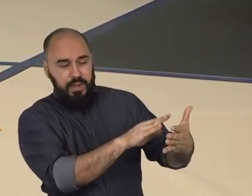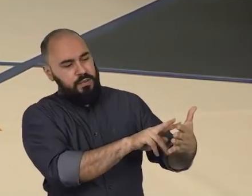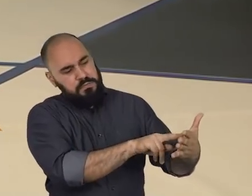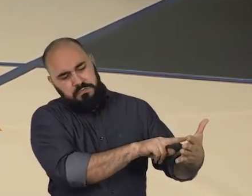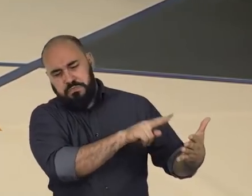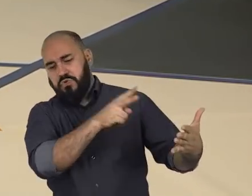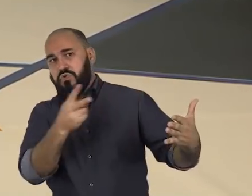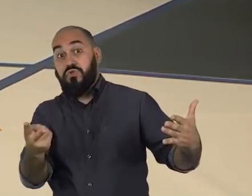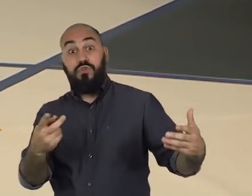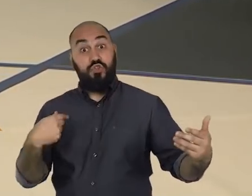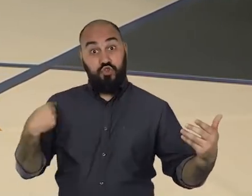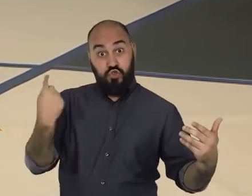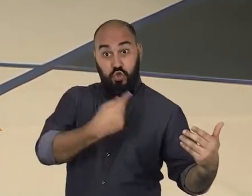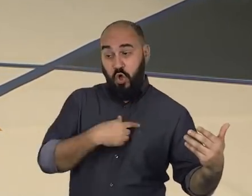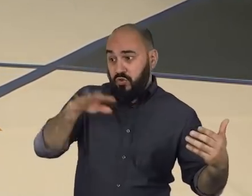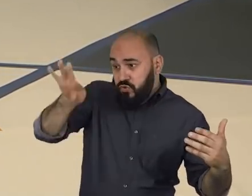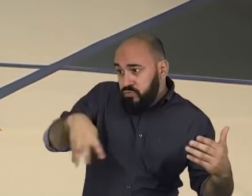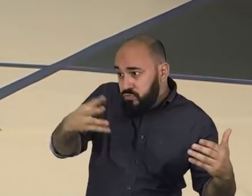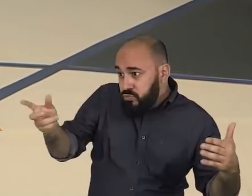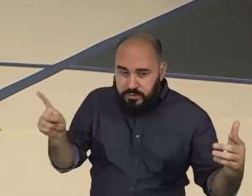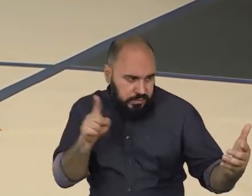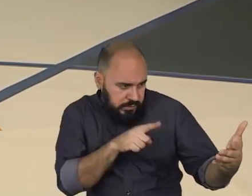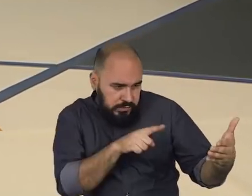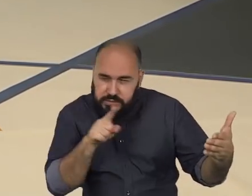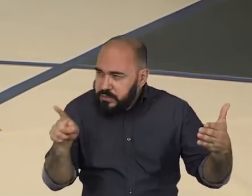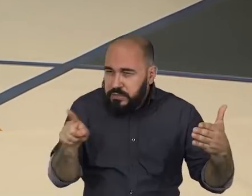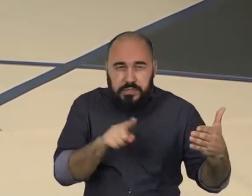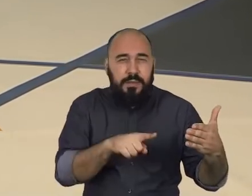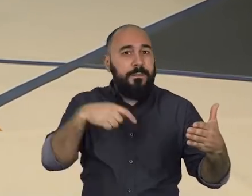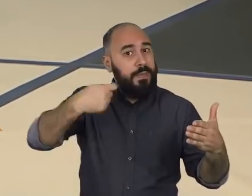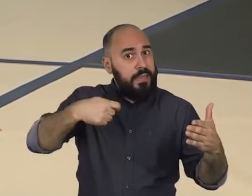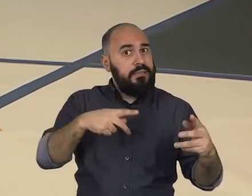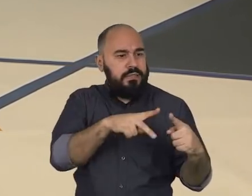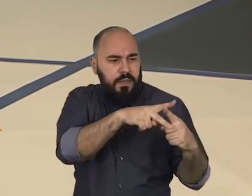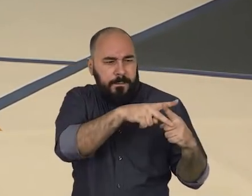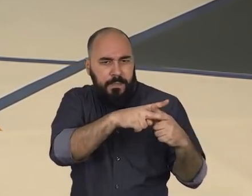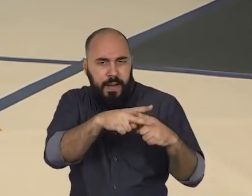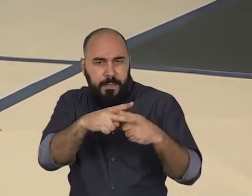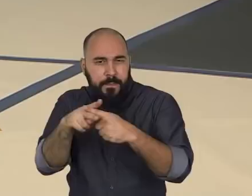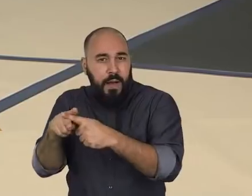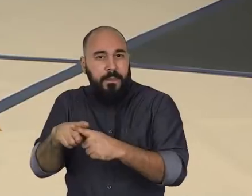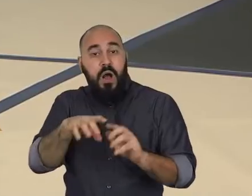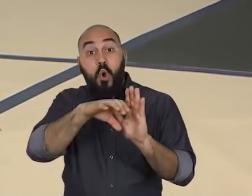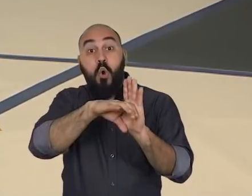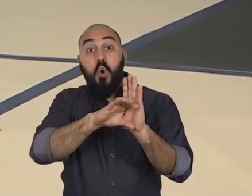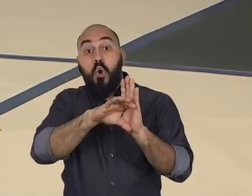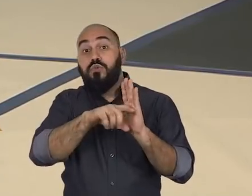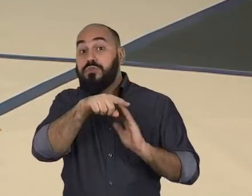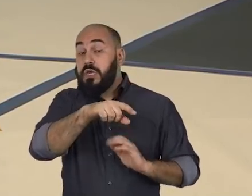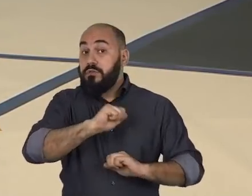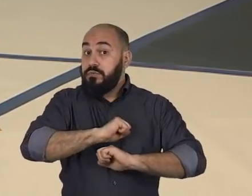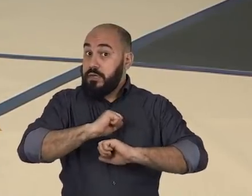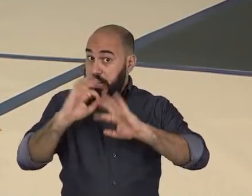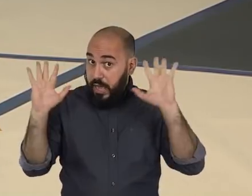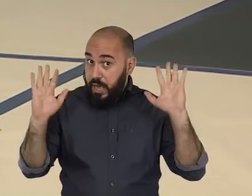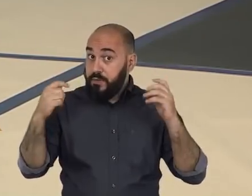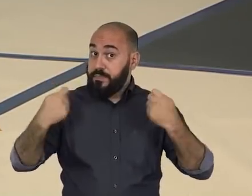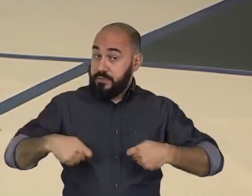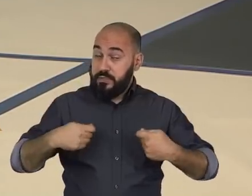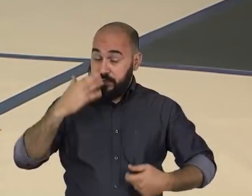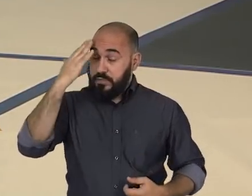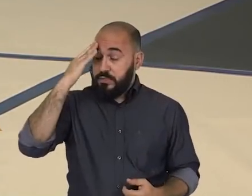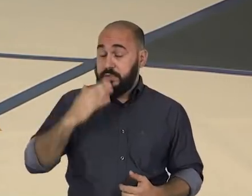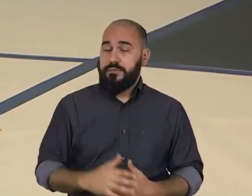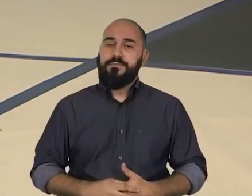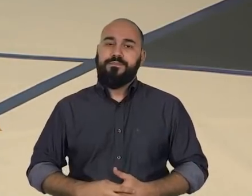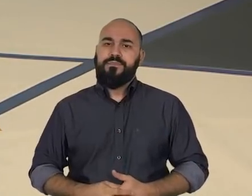ajuste, ok? Você não precisa se preocupar muito com isso agora, apenas entender esse conceito. Agora, para ficar bem didático o que eu estou